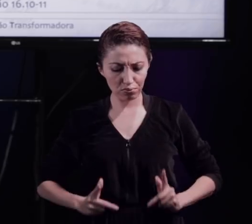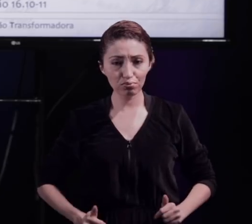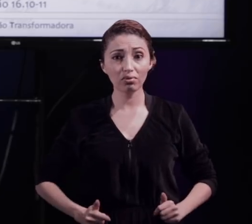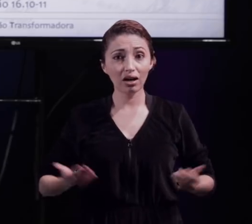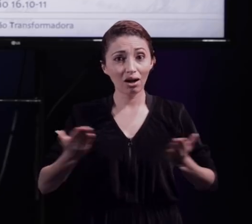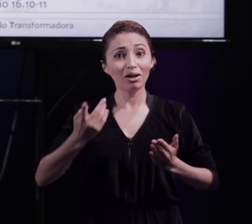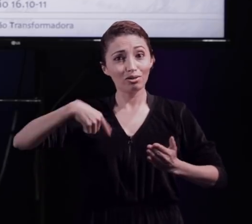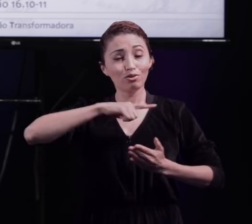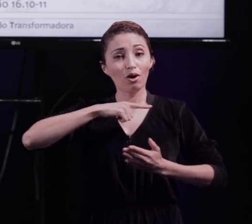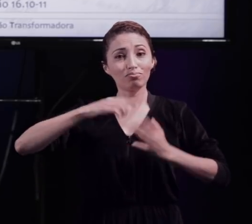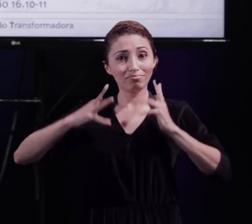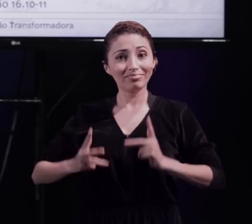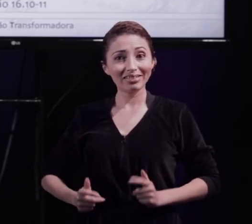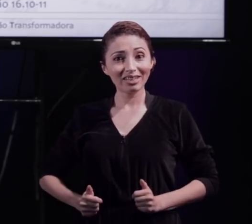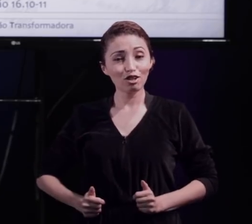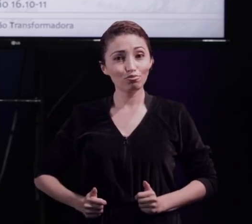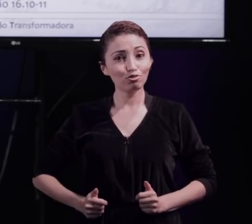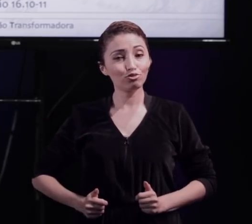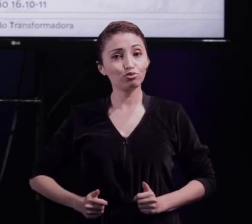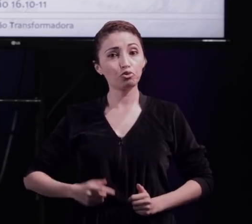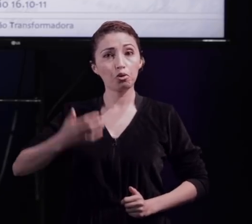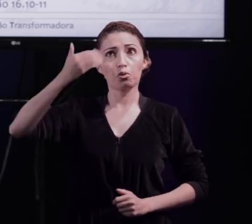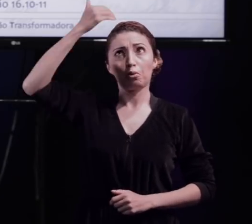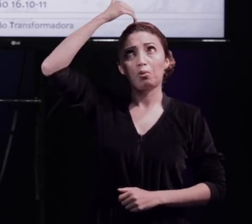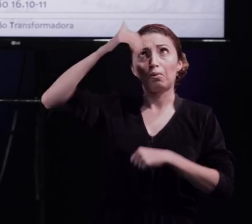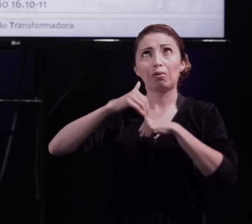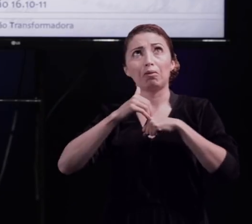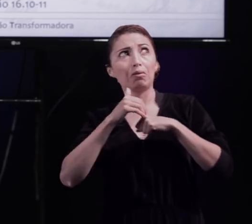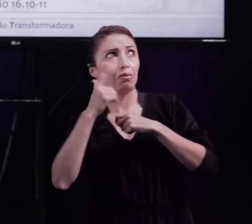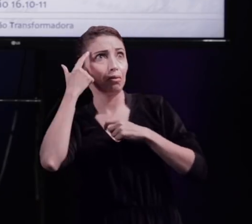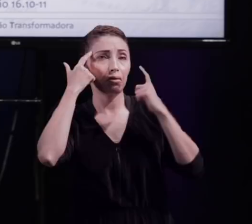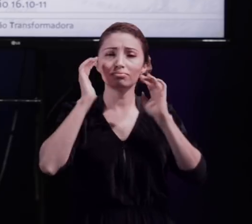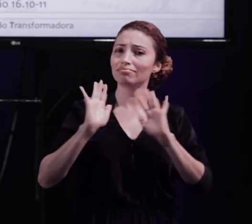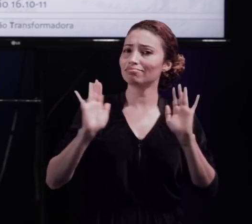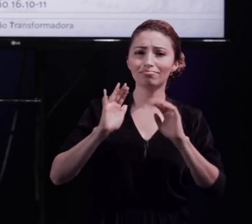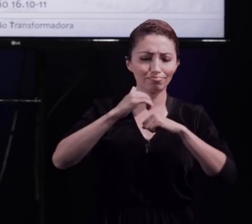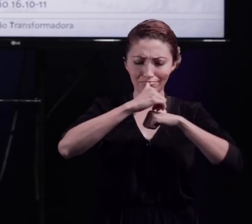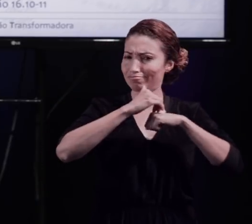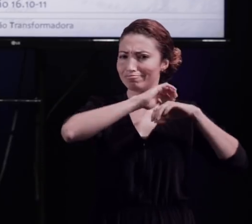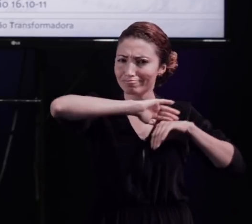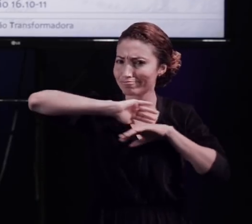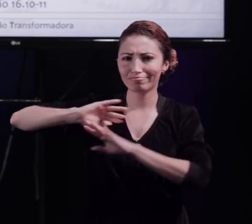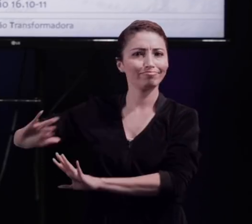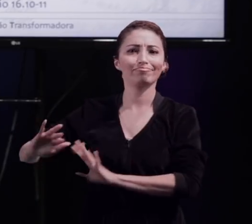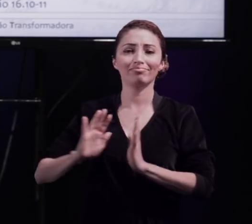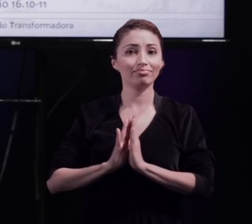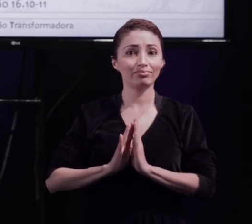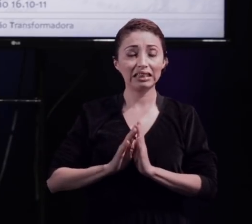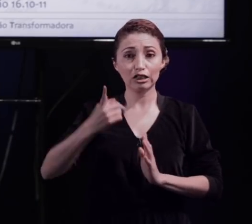Deus. Somos tidos por justos. Nós podemos andar sem culpa, sem ter